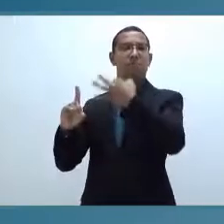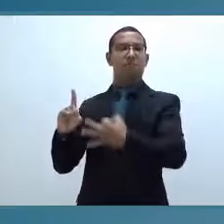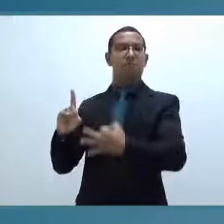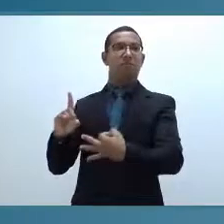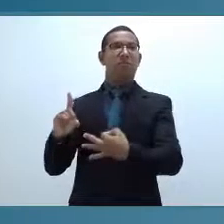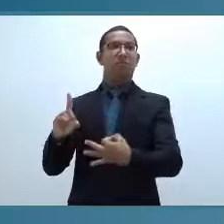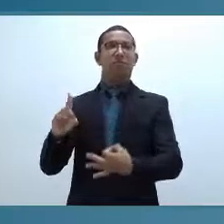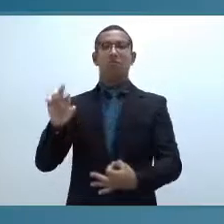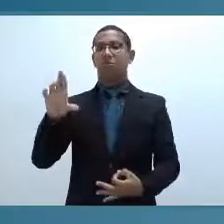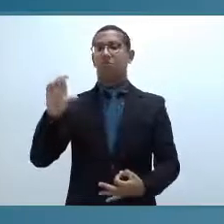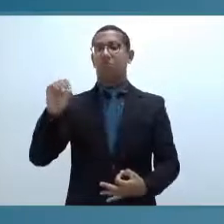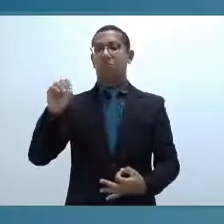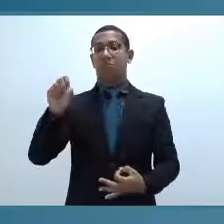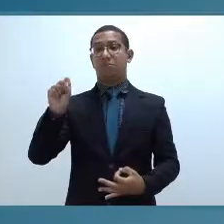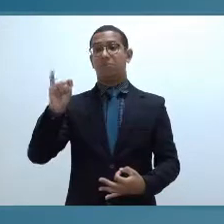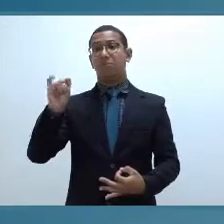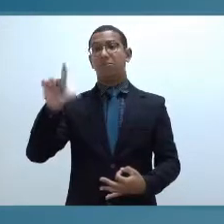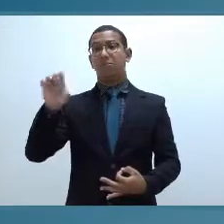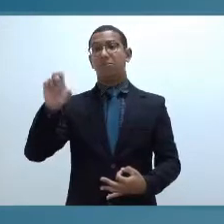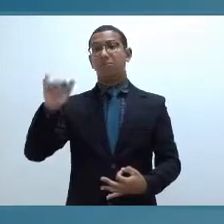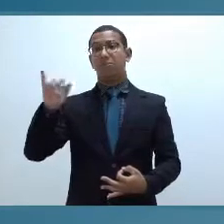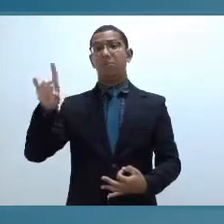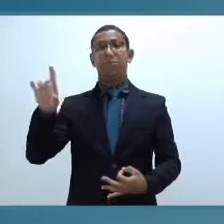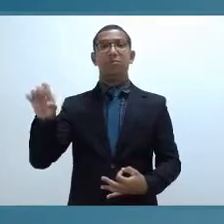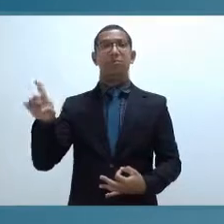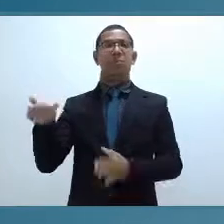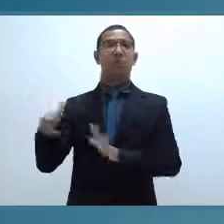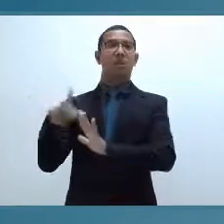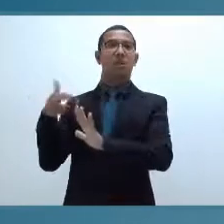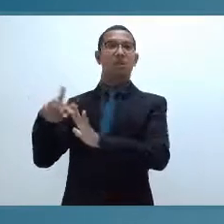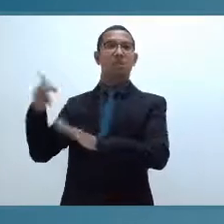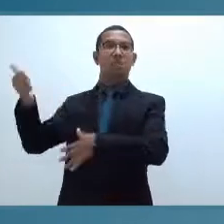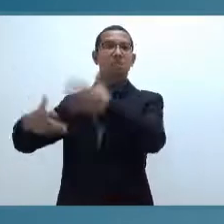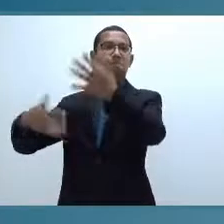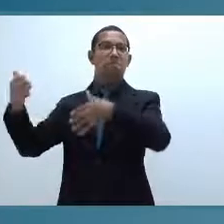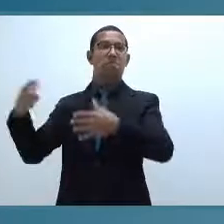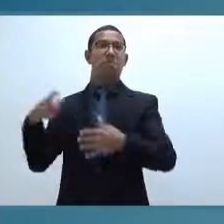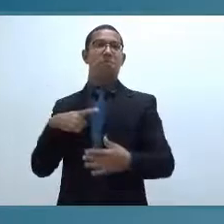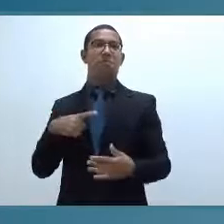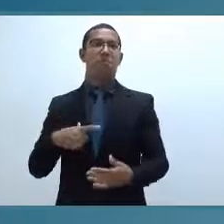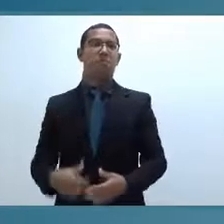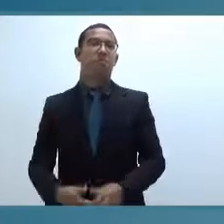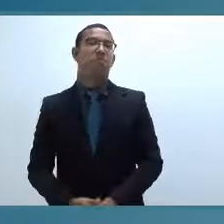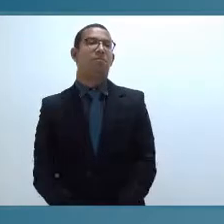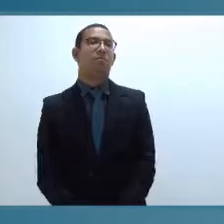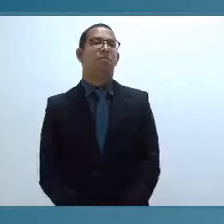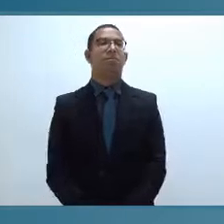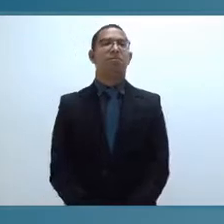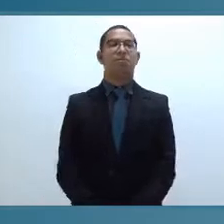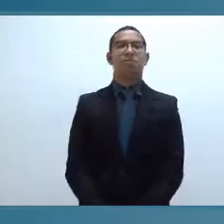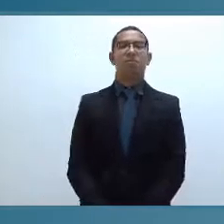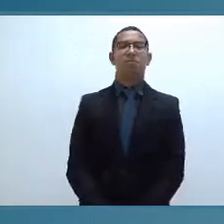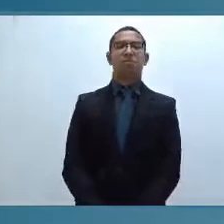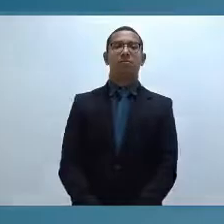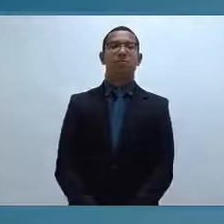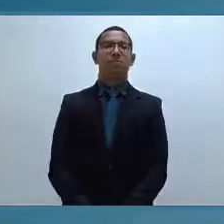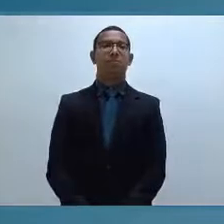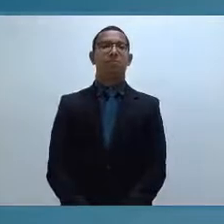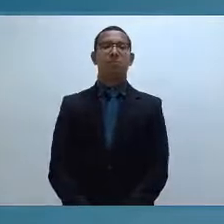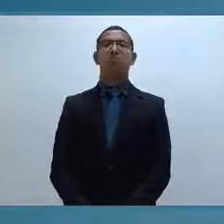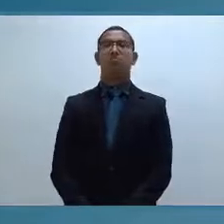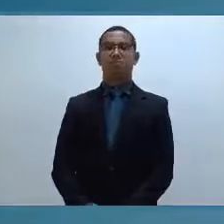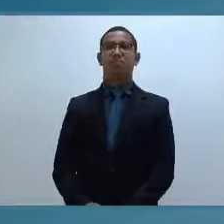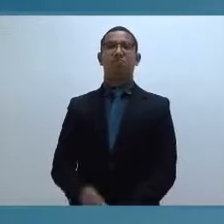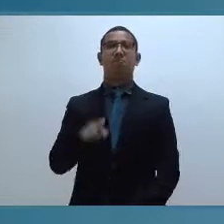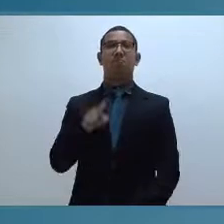aqui é diferente do que todos tiveram perdido. A magistrada Gisele